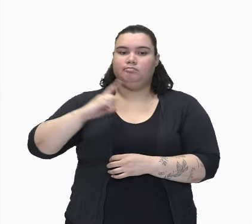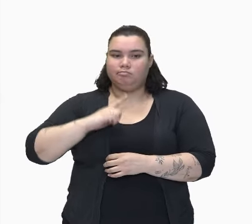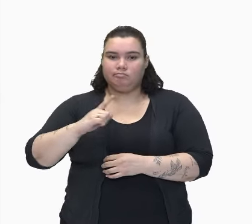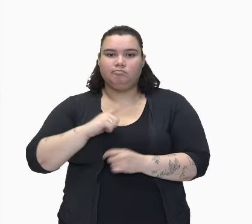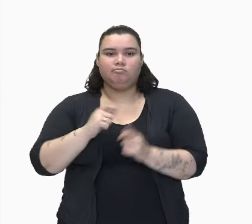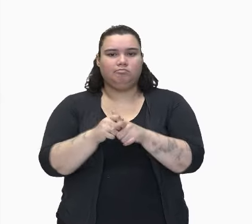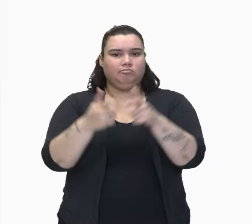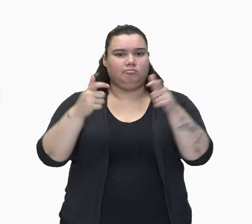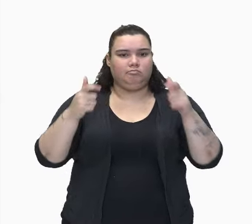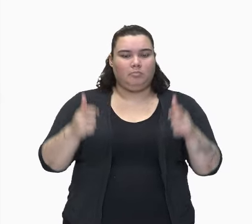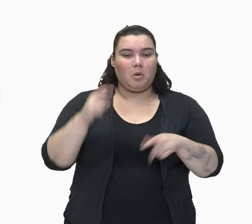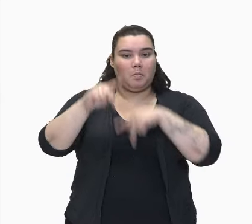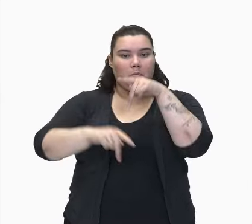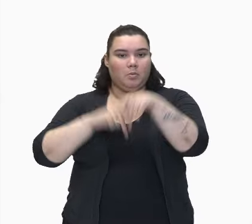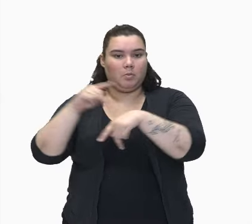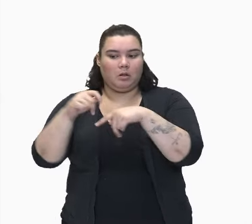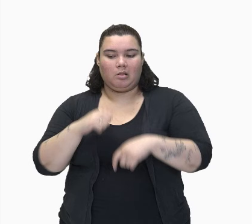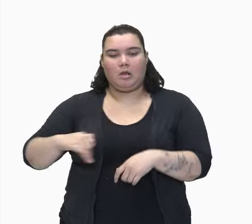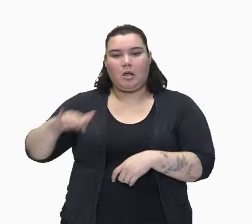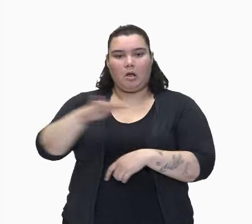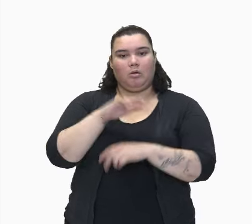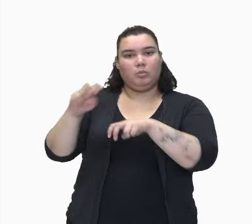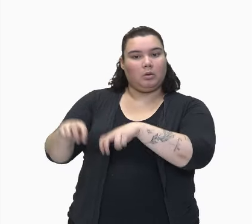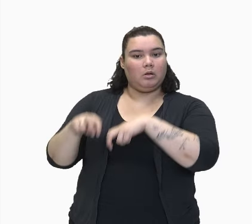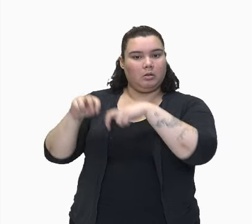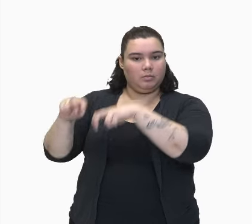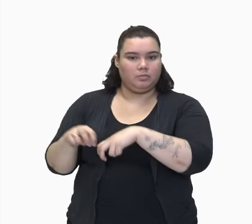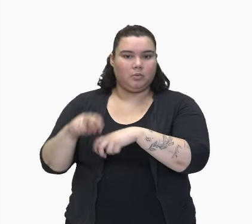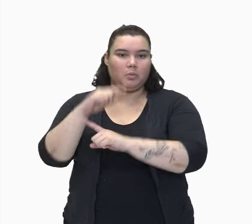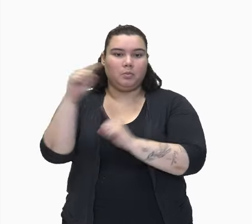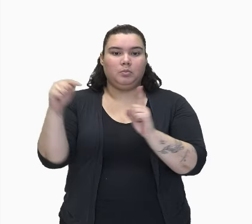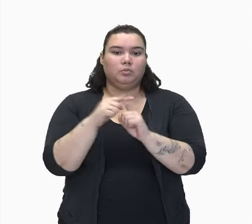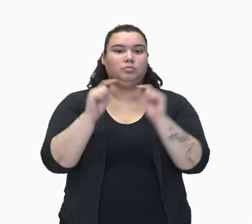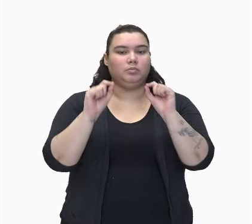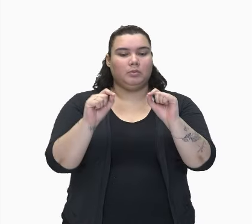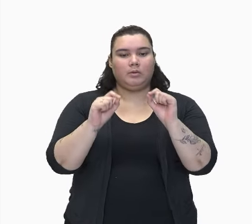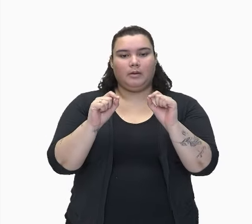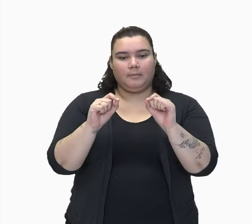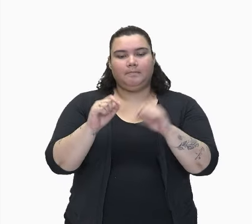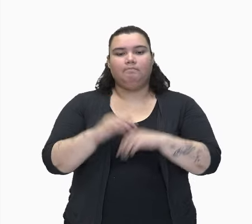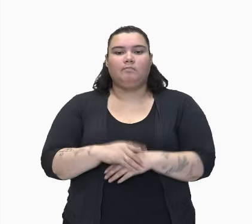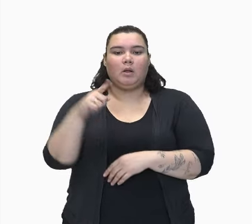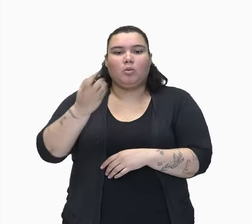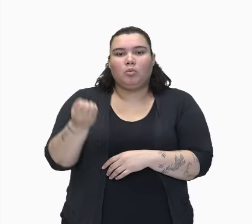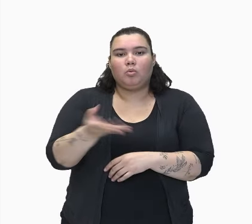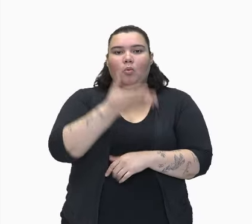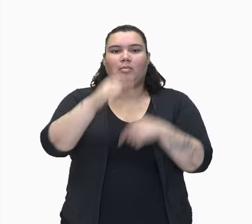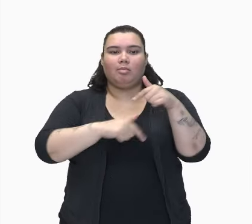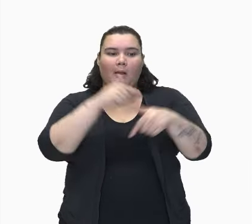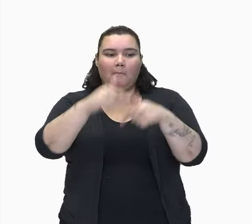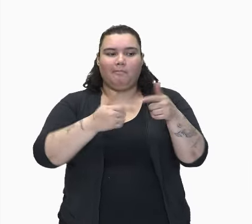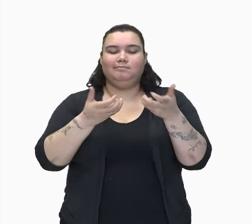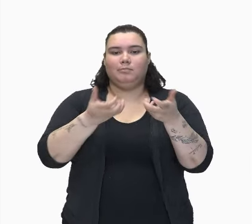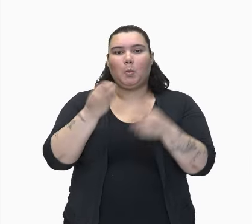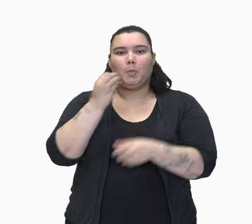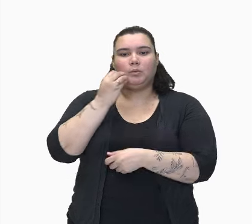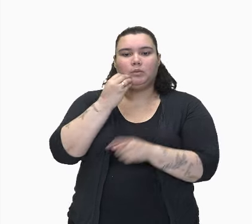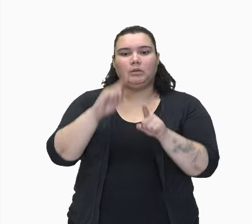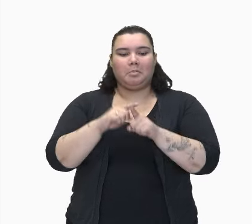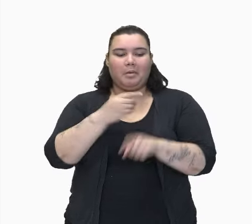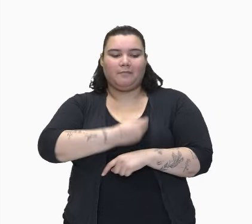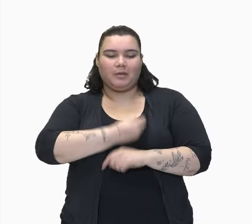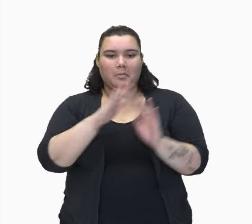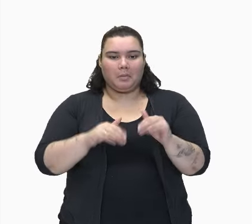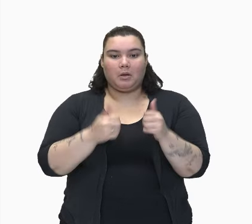migratórios de população principalmente camponesa, com o objetivo de quê? Buscar novas oportunidades de trabalho e melhores condições